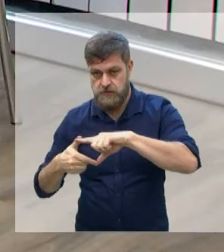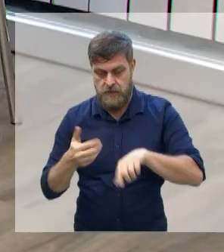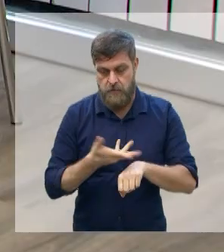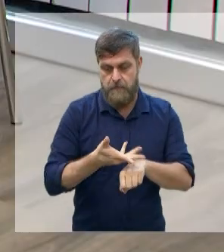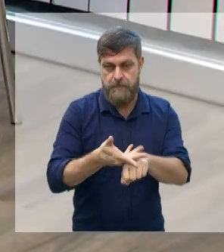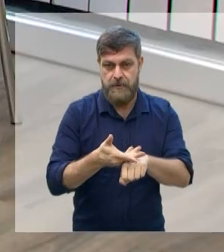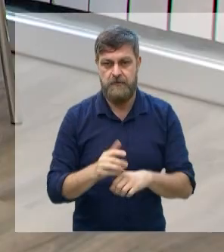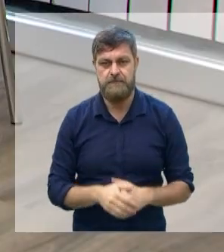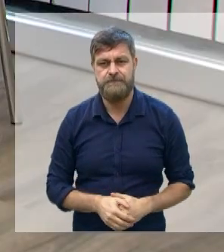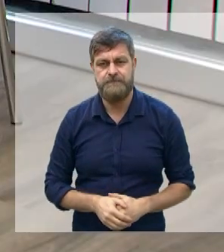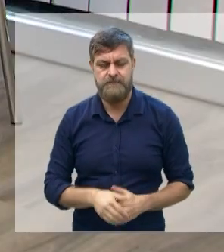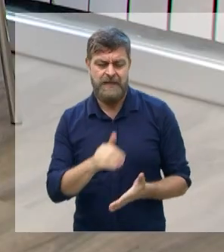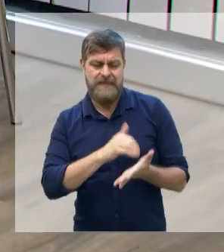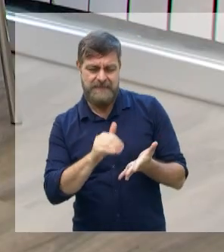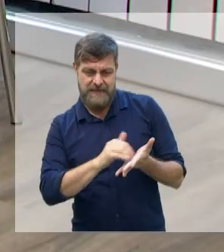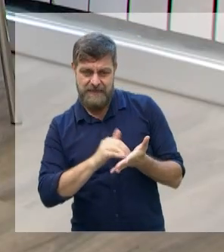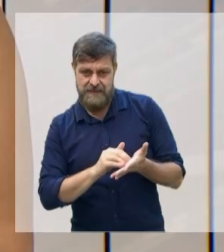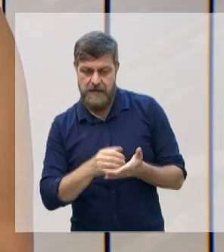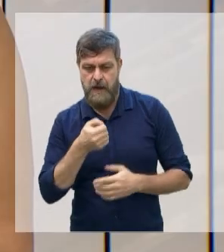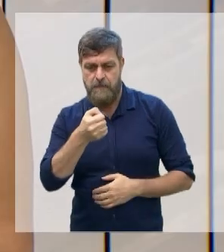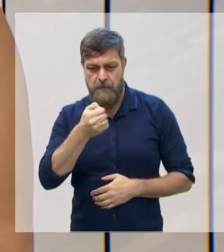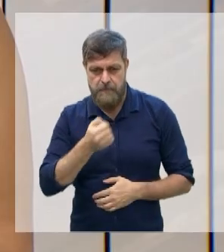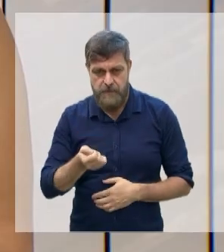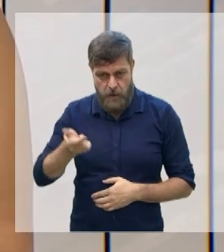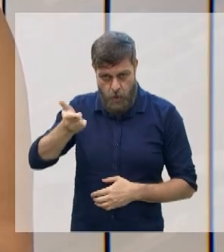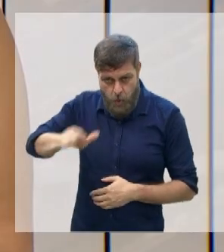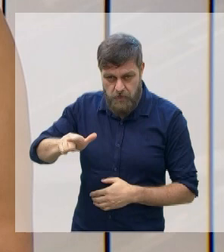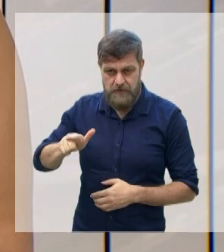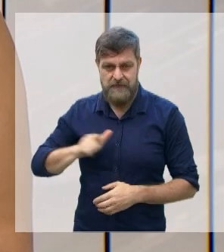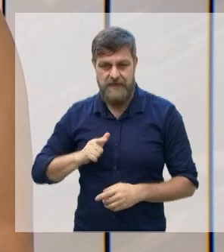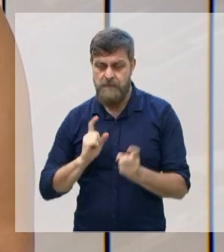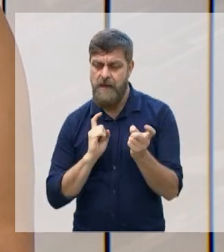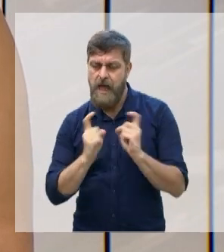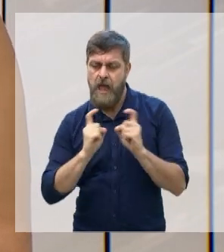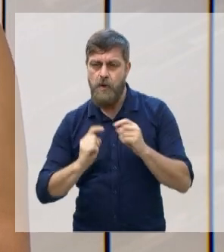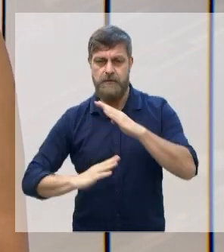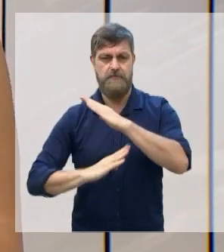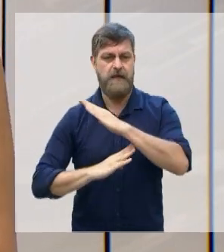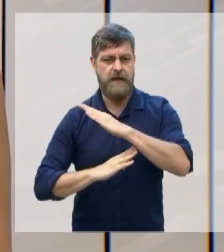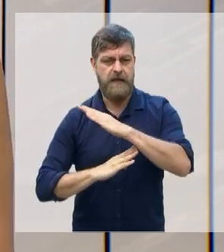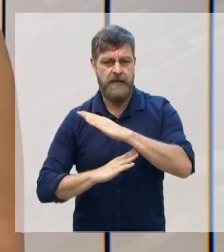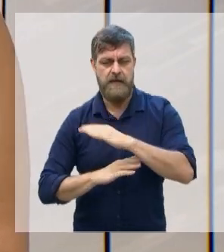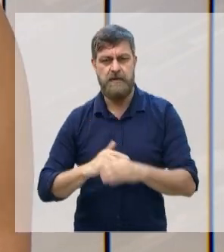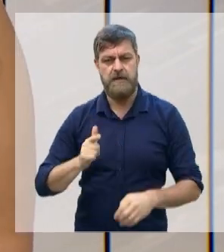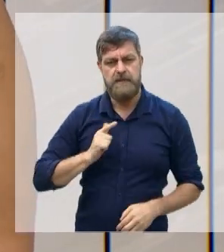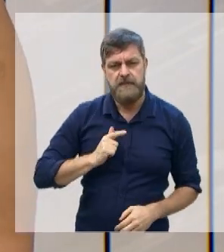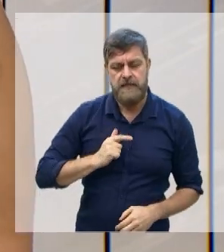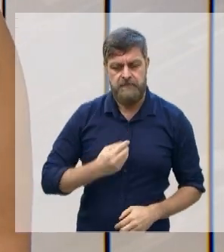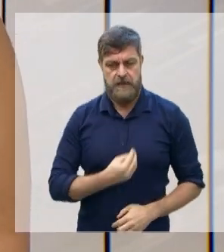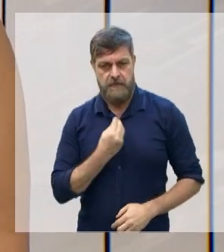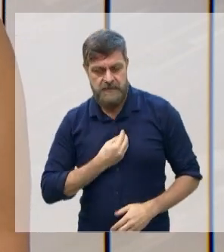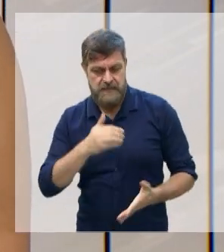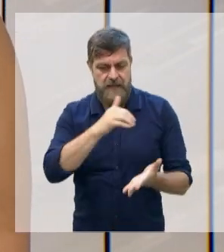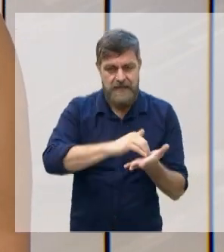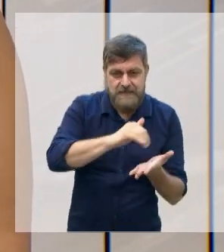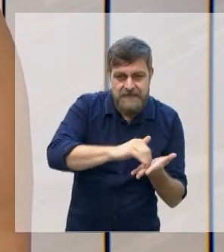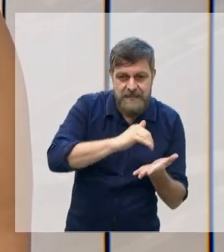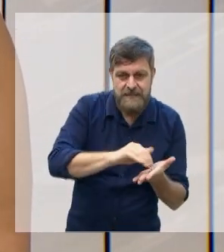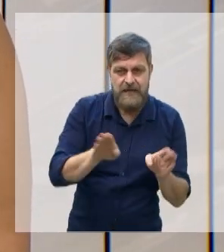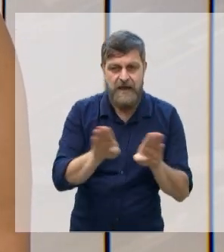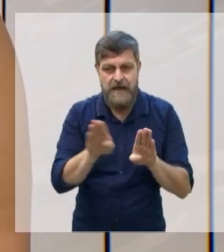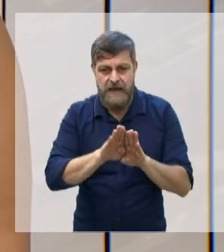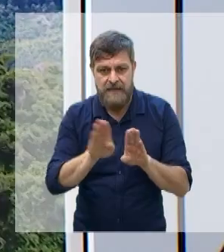secretária mencionei no bloco passado que o aconteceu uma reunião aqui na câmara envolvendo tanto a secretaria quanto